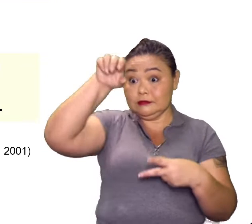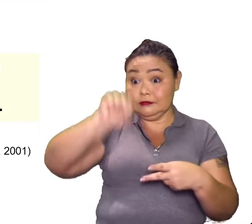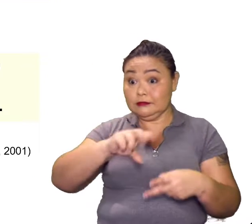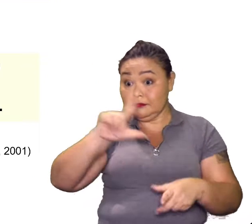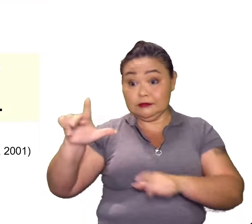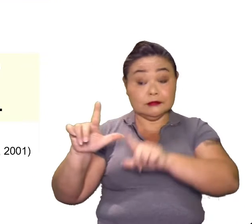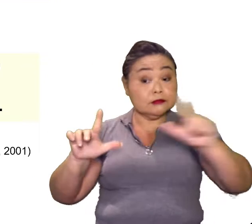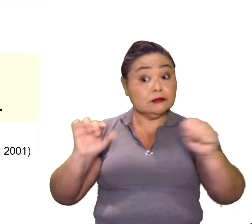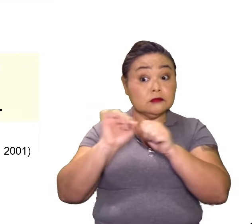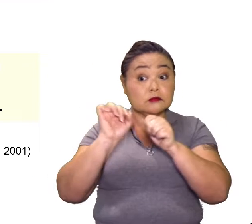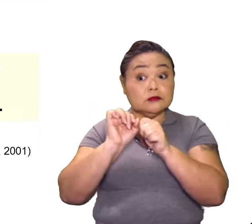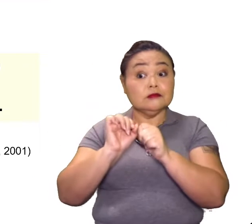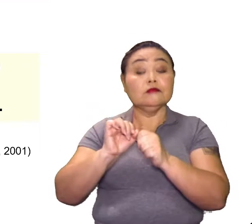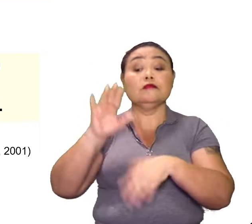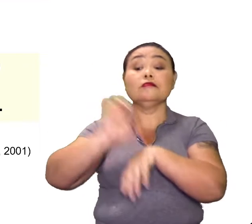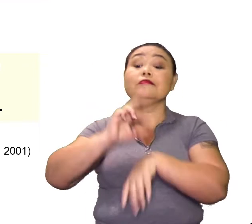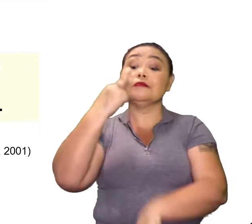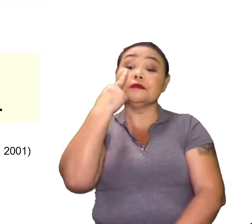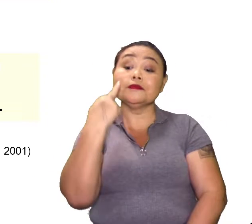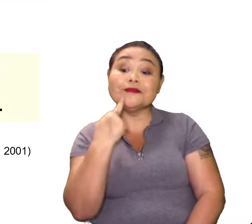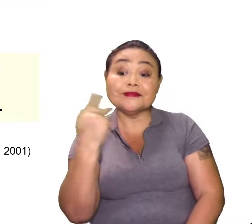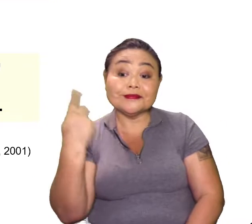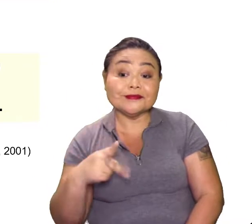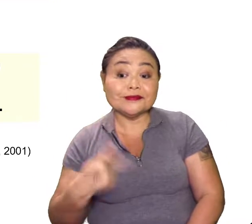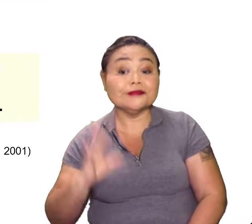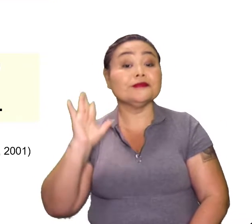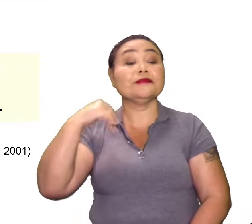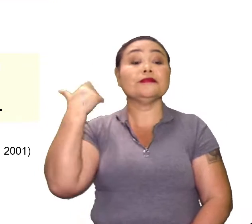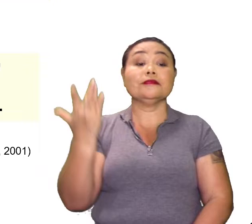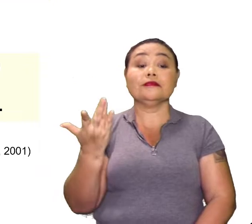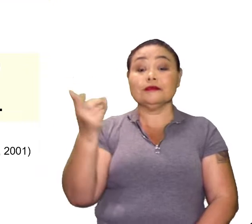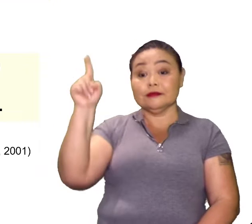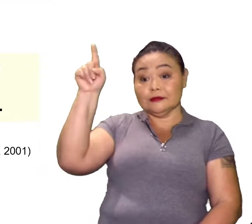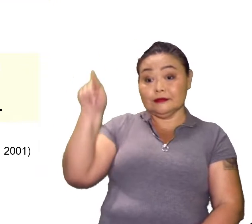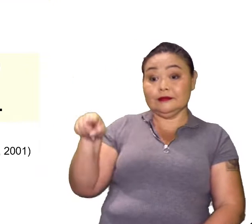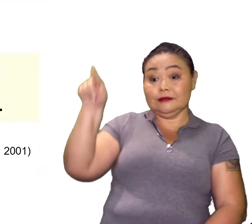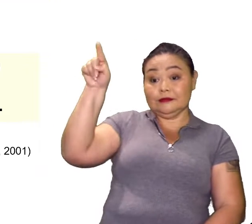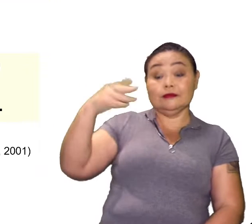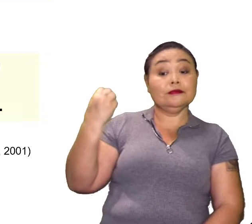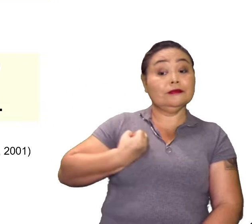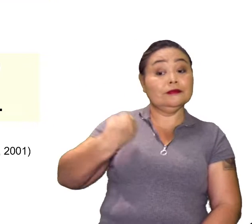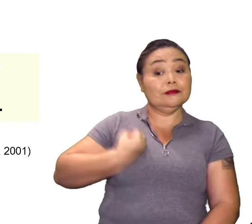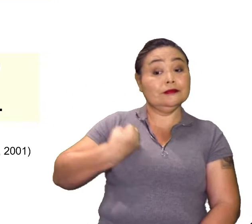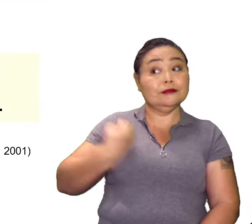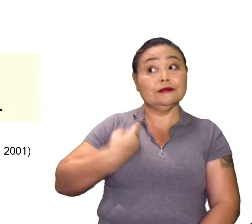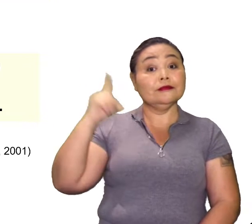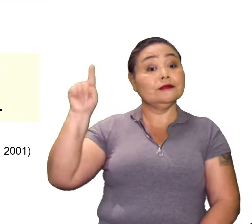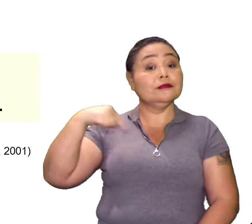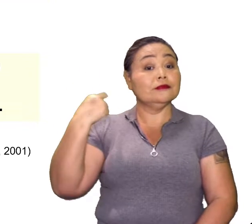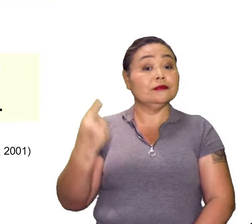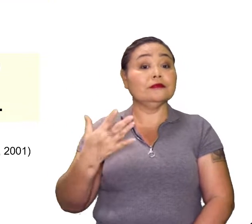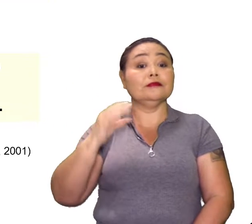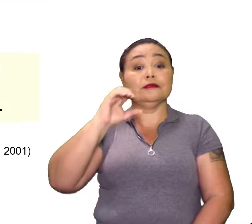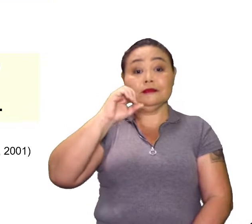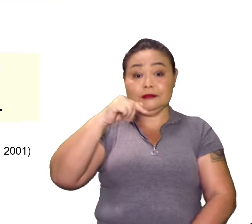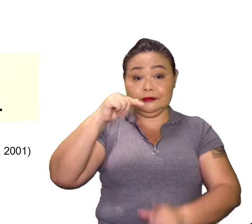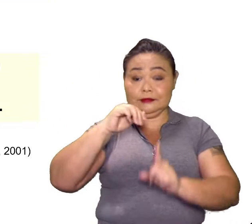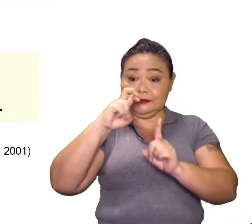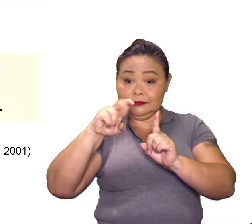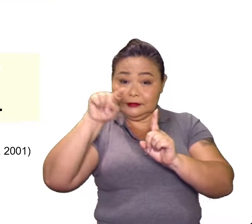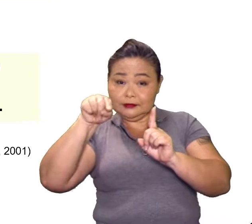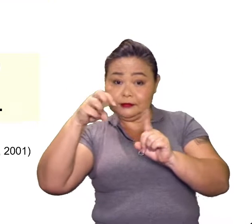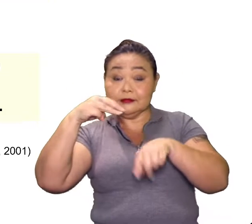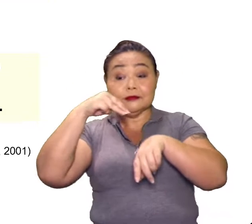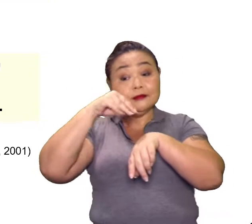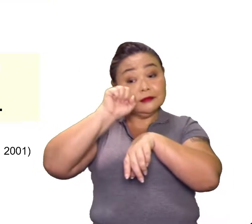sul, leste a oeste do estado de Rondônia? E aí vocês têm esses números que falam assim, ó, 7 graus,